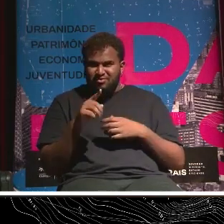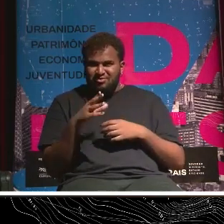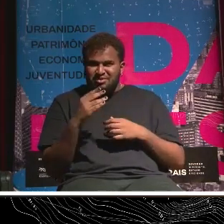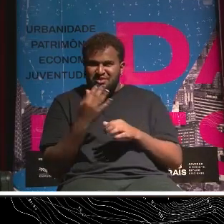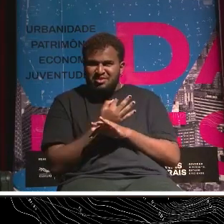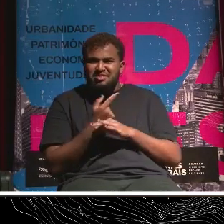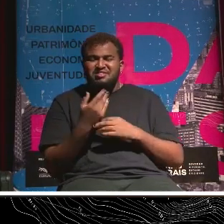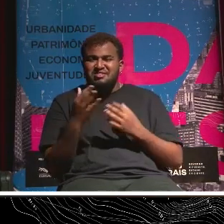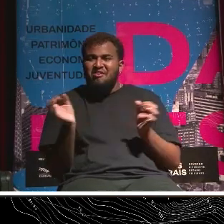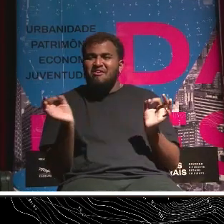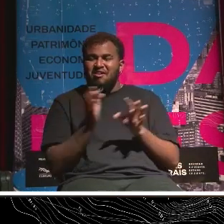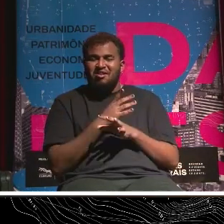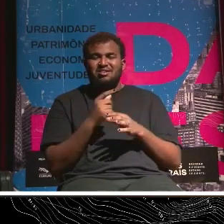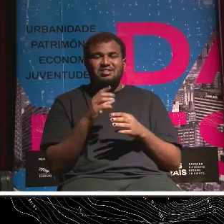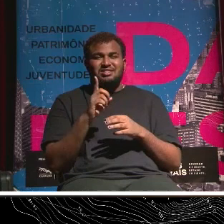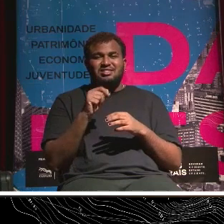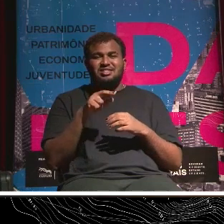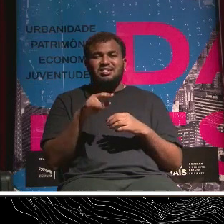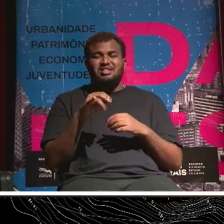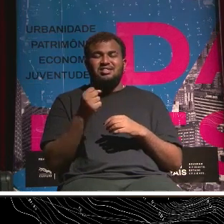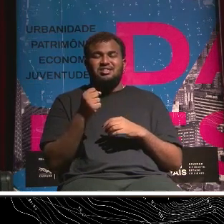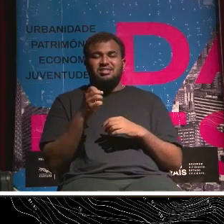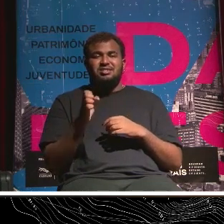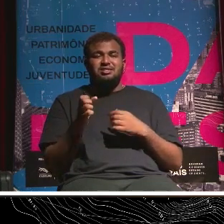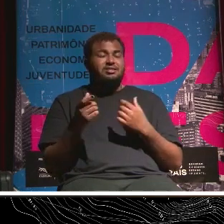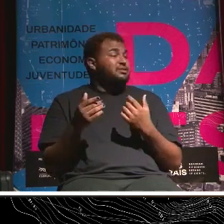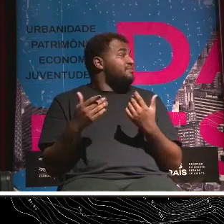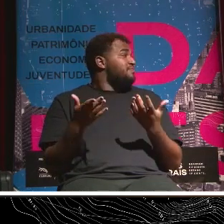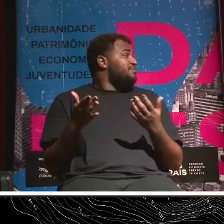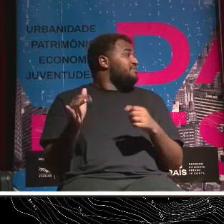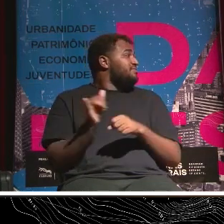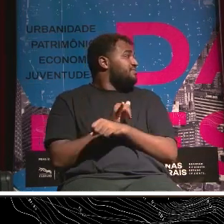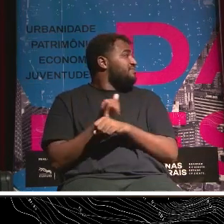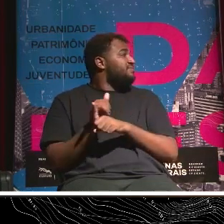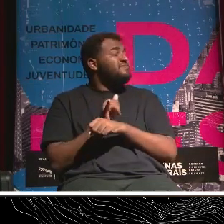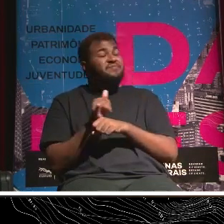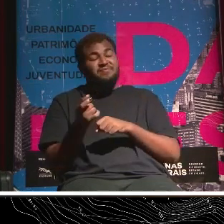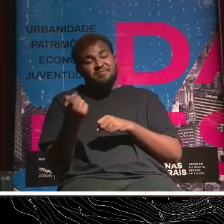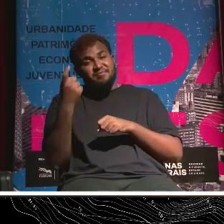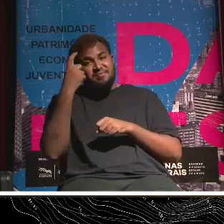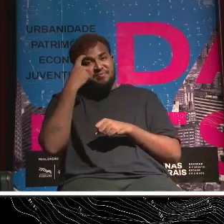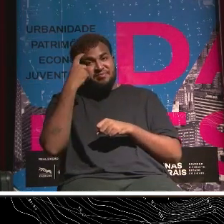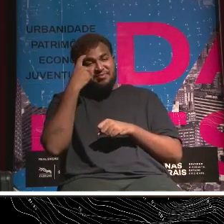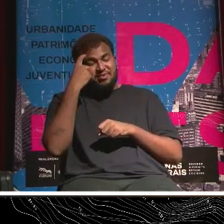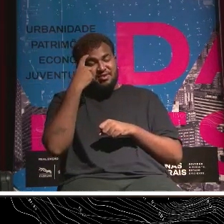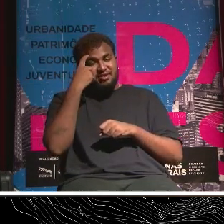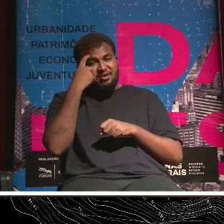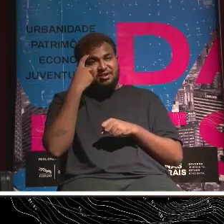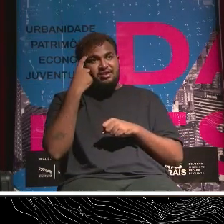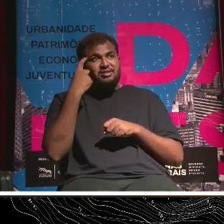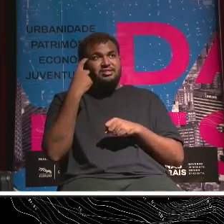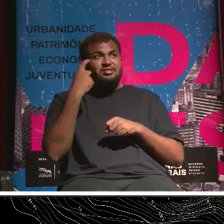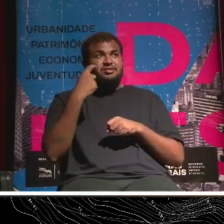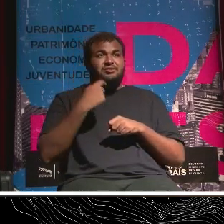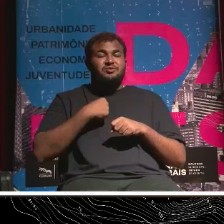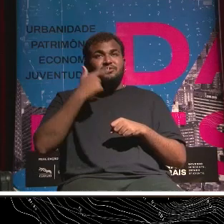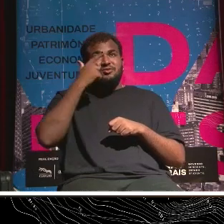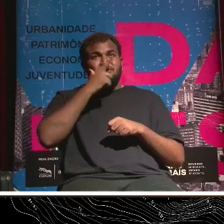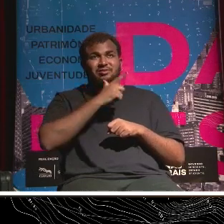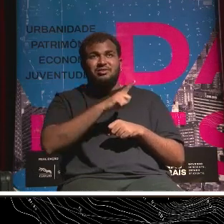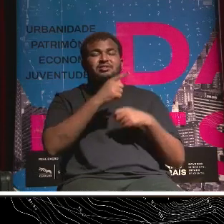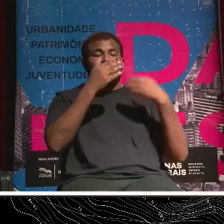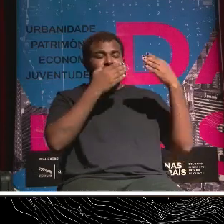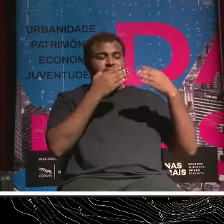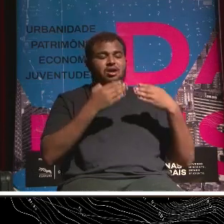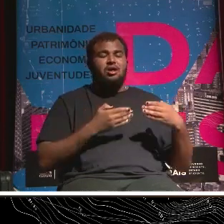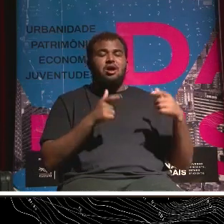meio sustentando a Dane-se Produções, assim. Pensando em estratégia, pensando que eu consigo dialogar com